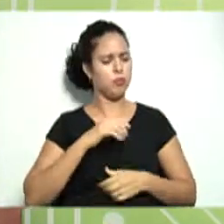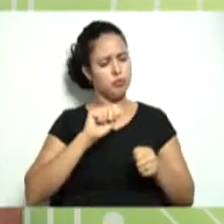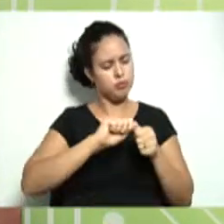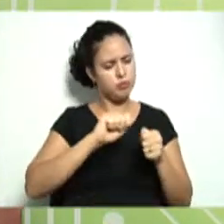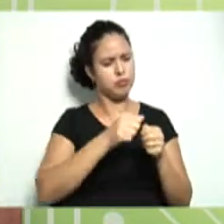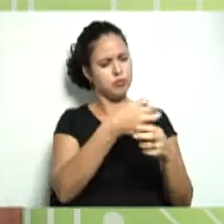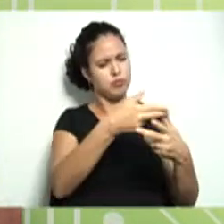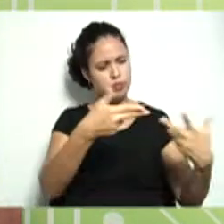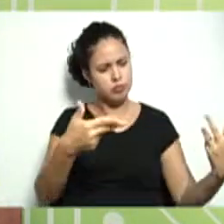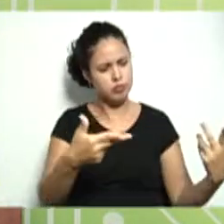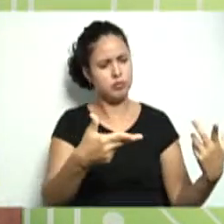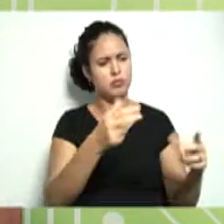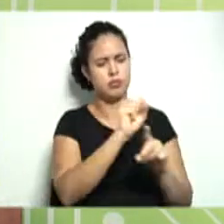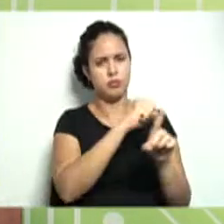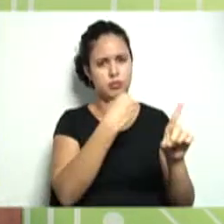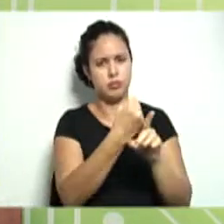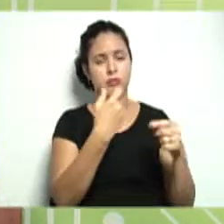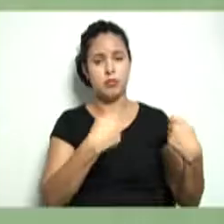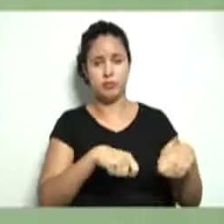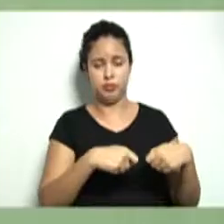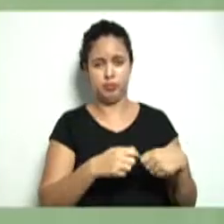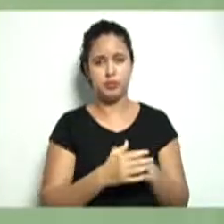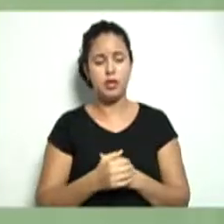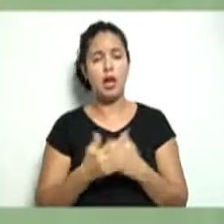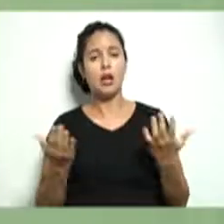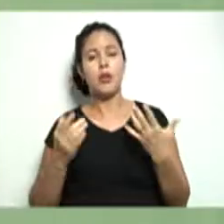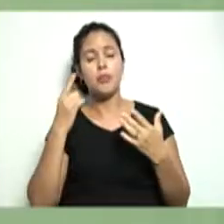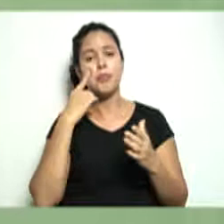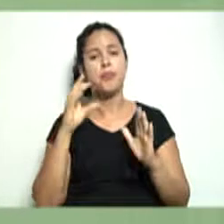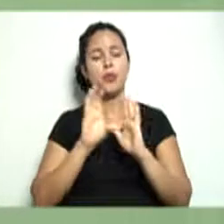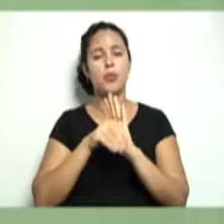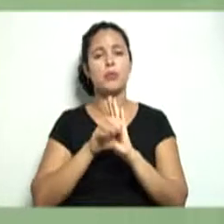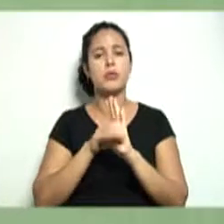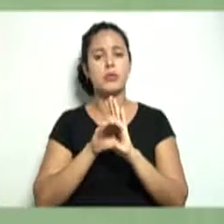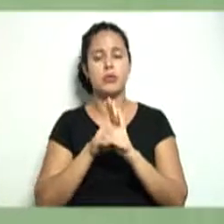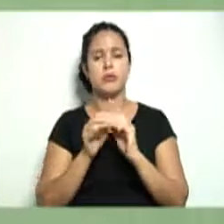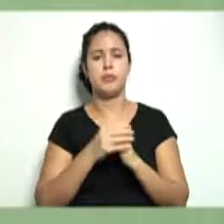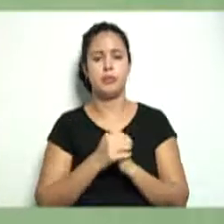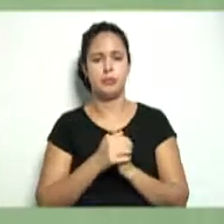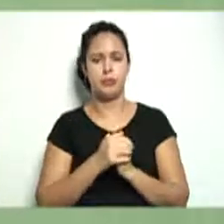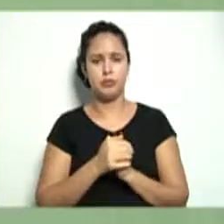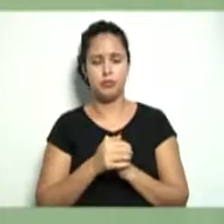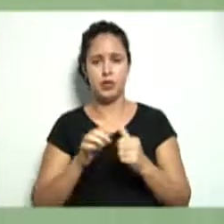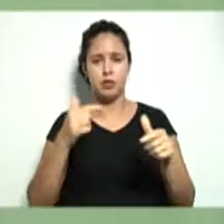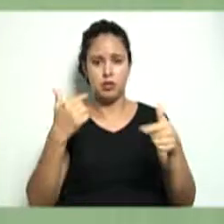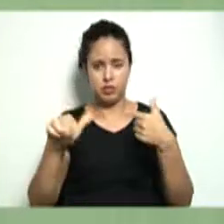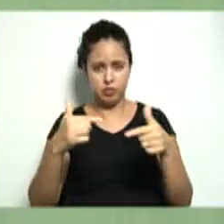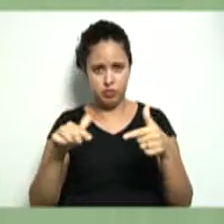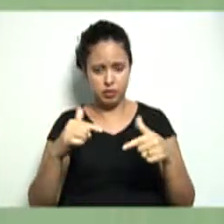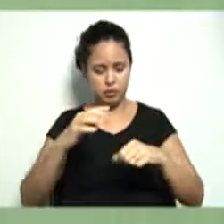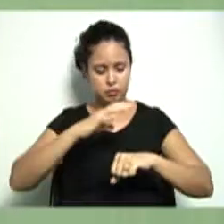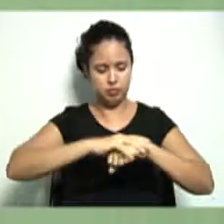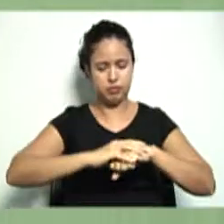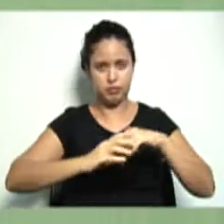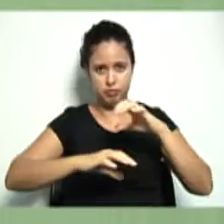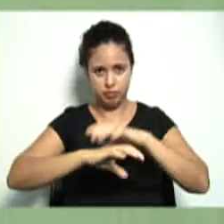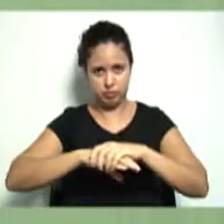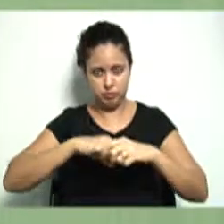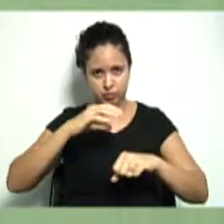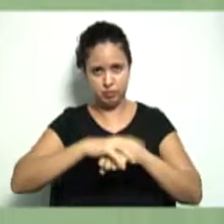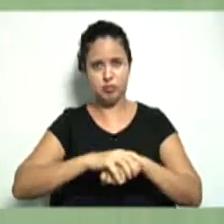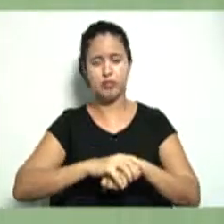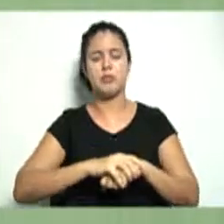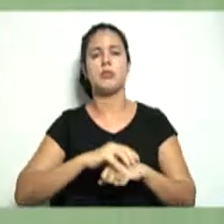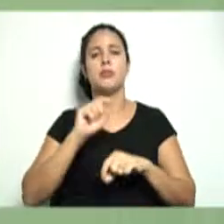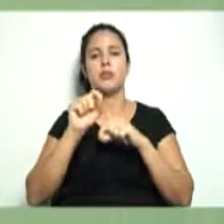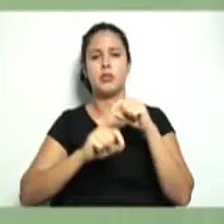necessitar. Né? Vamos lá para o conceito. O trabalho manual, já está falando,